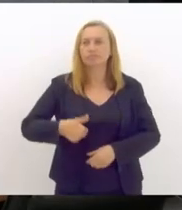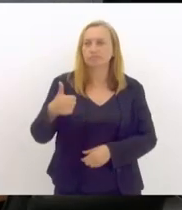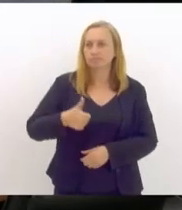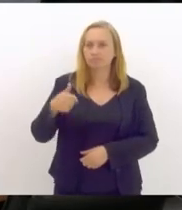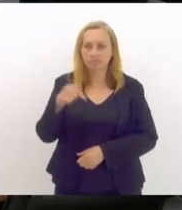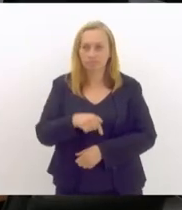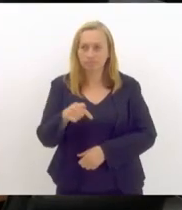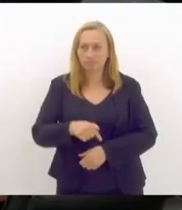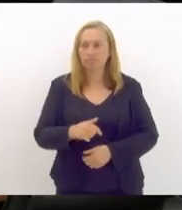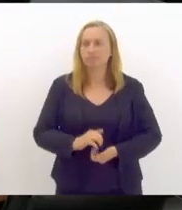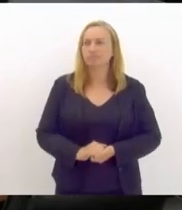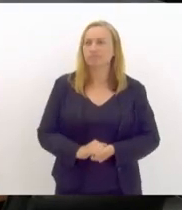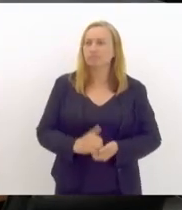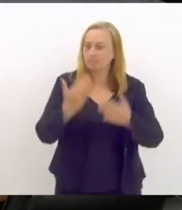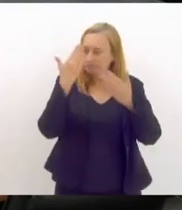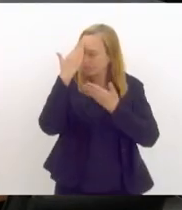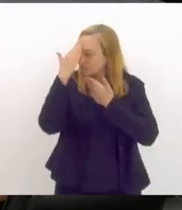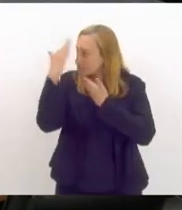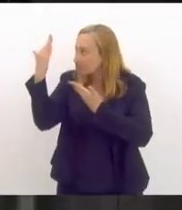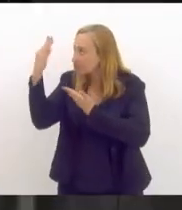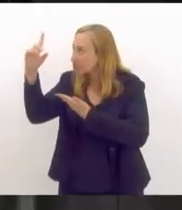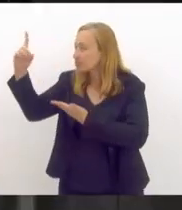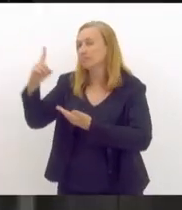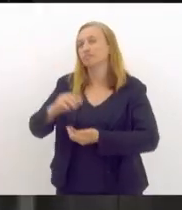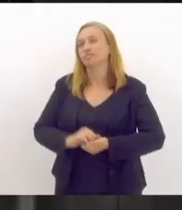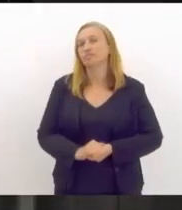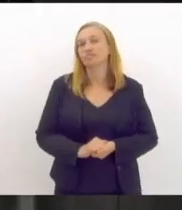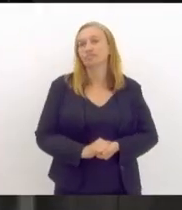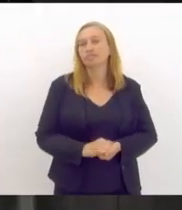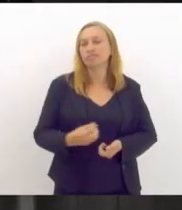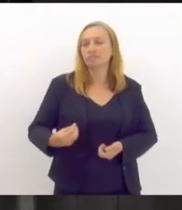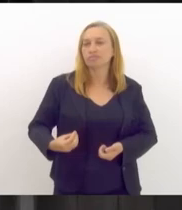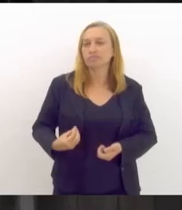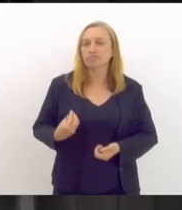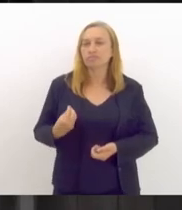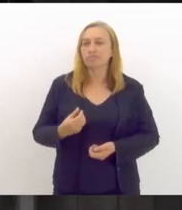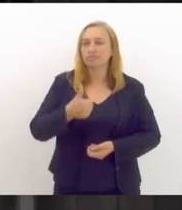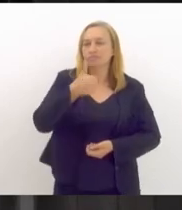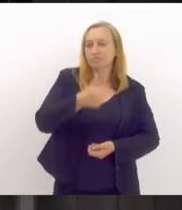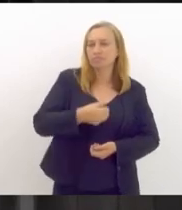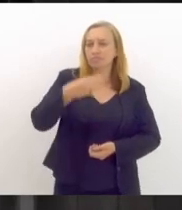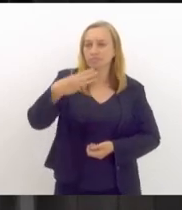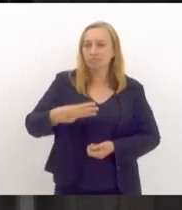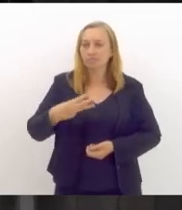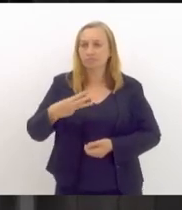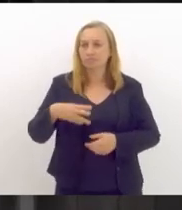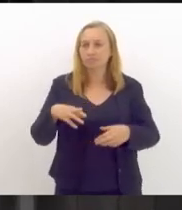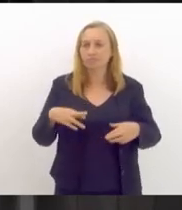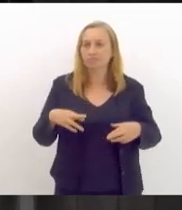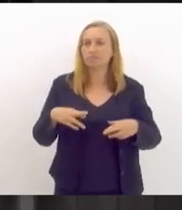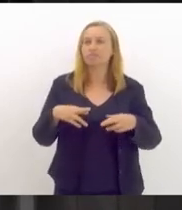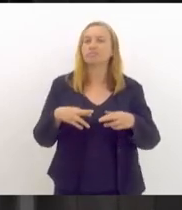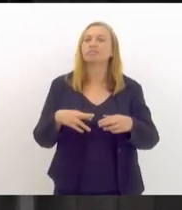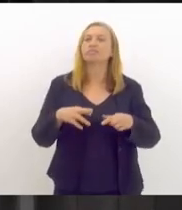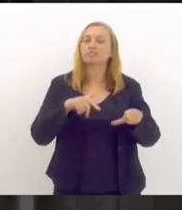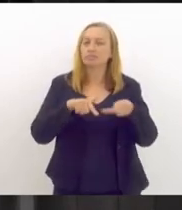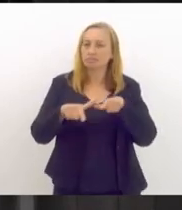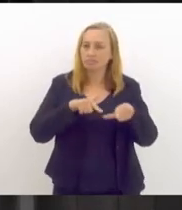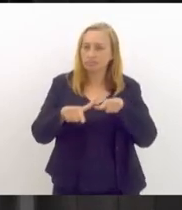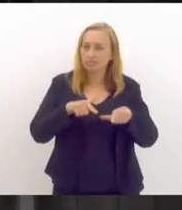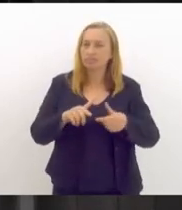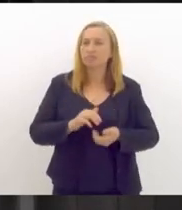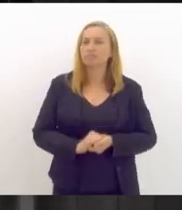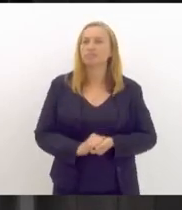aqui externar minha gratidão a Deus por estar hoje nessa décima terceira legislatura e da décima segunda agora